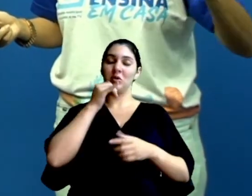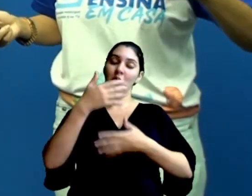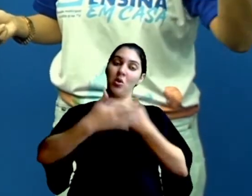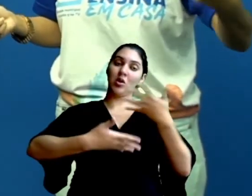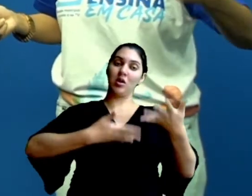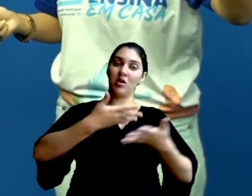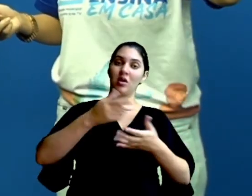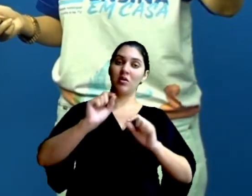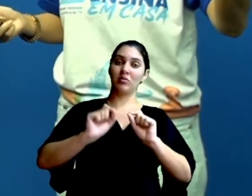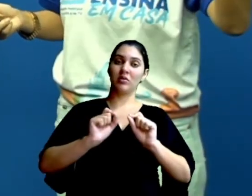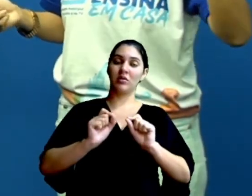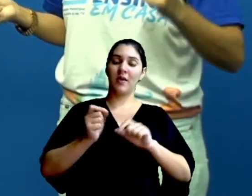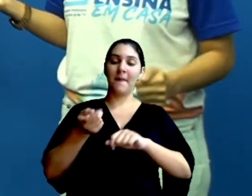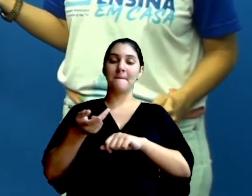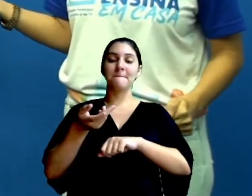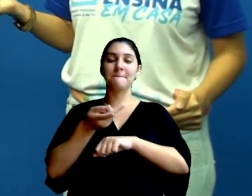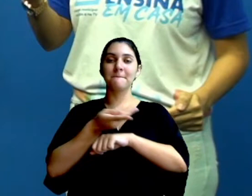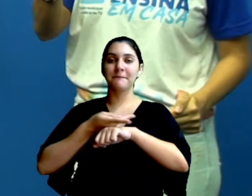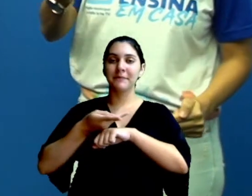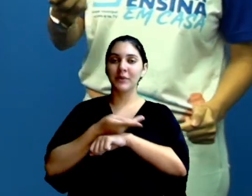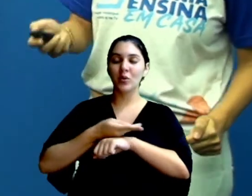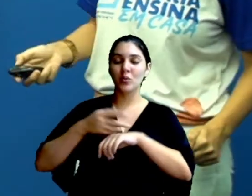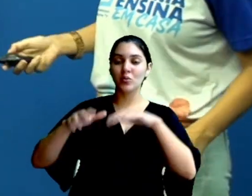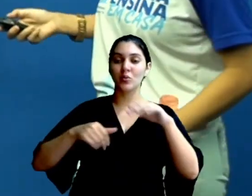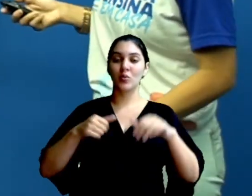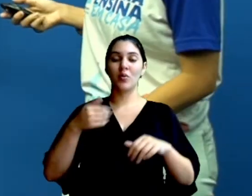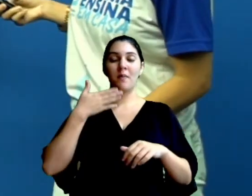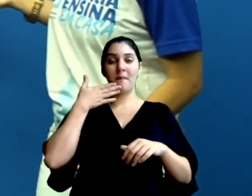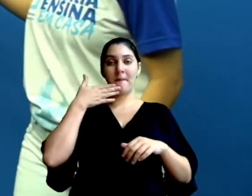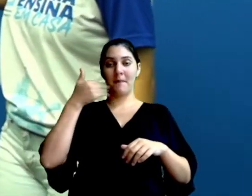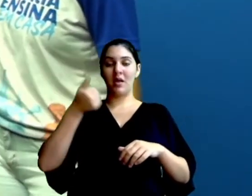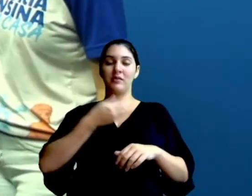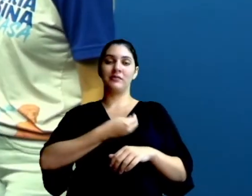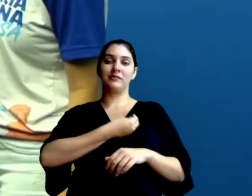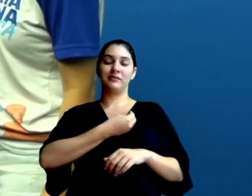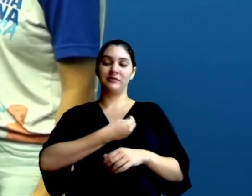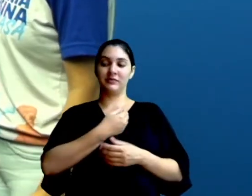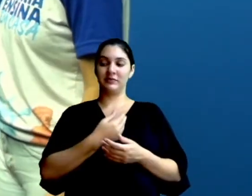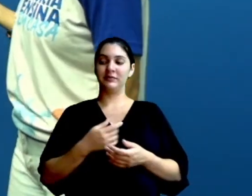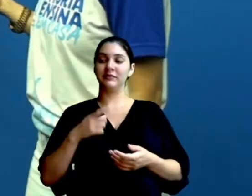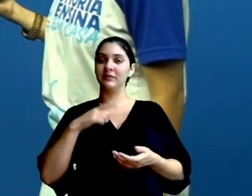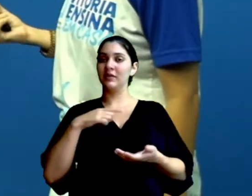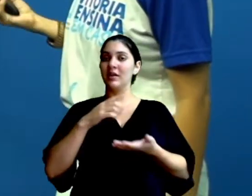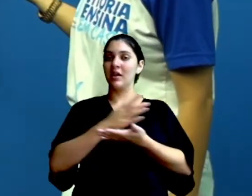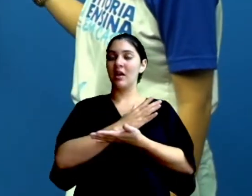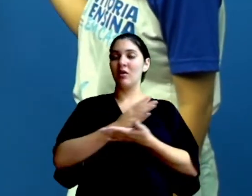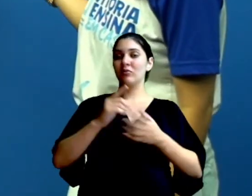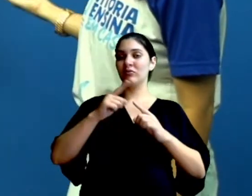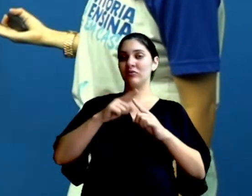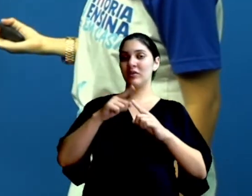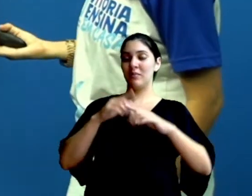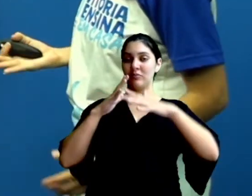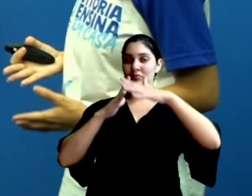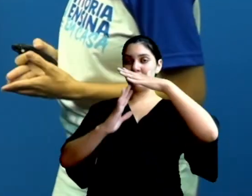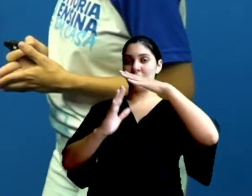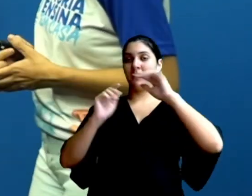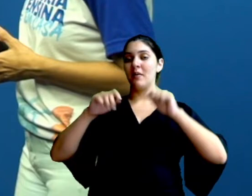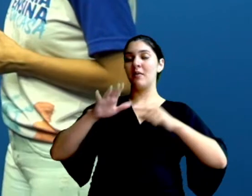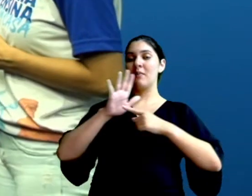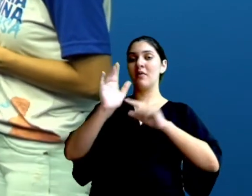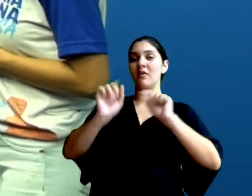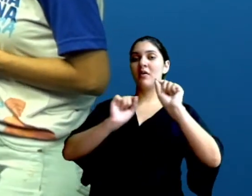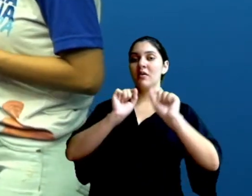relacionado com a busca por melhores condições de vida. Então, algumas correntes migratórias a gente pode